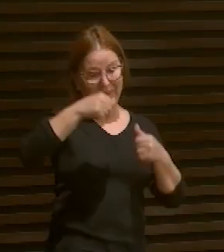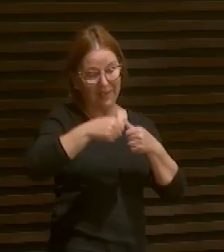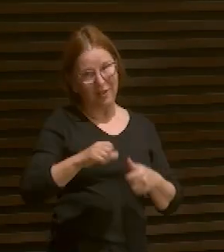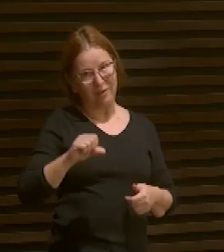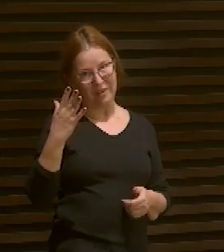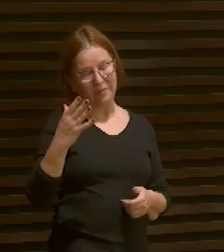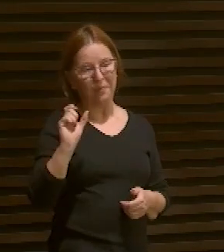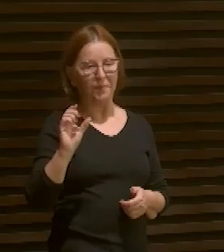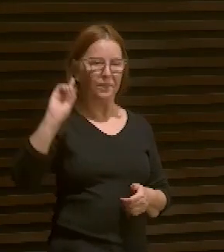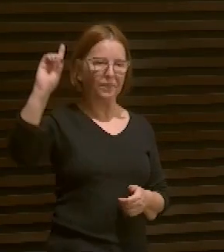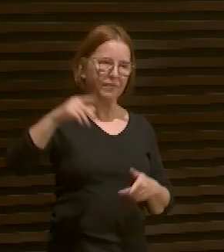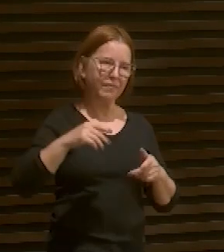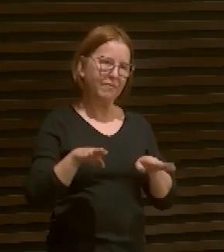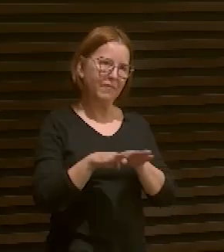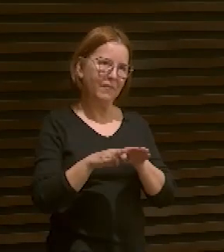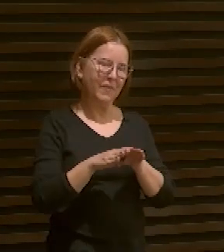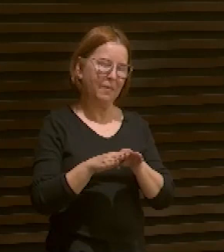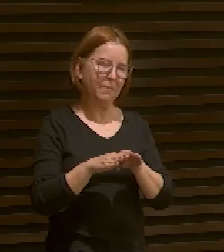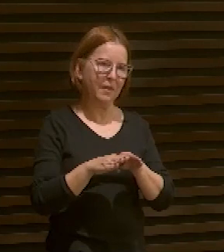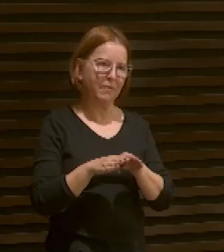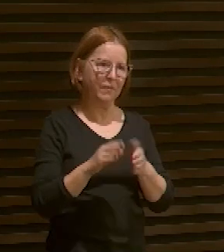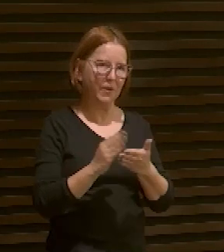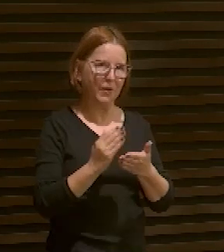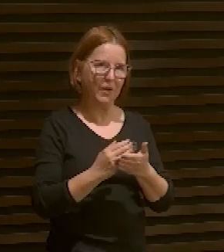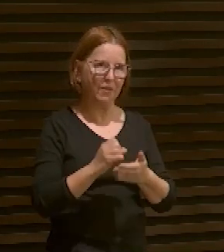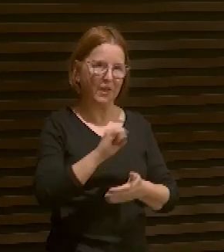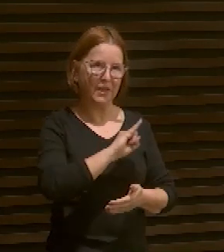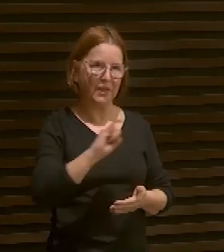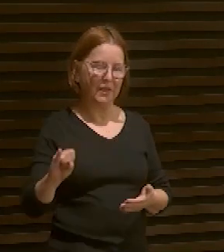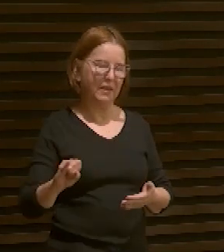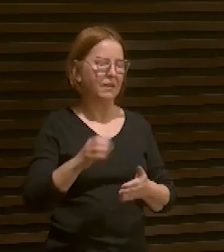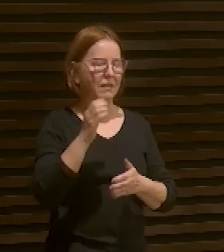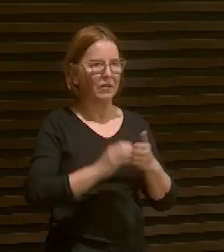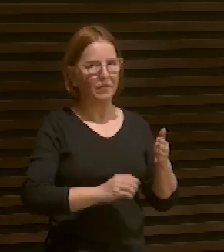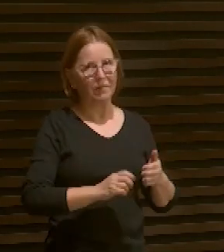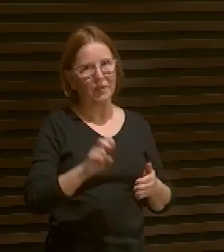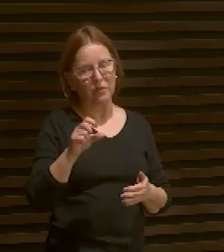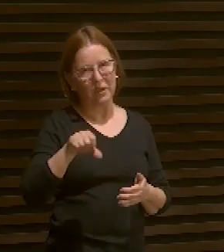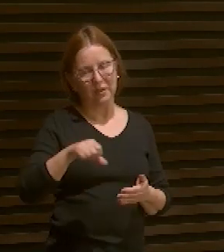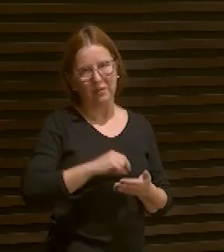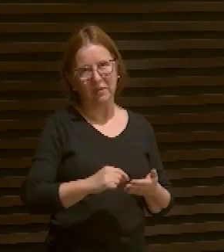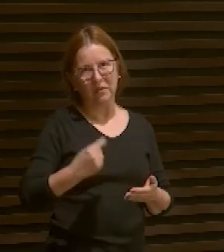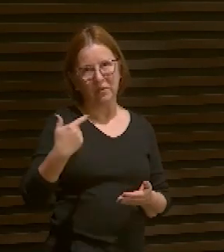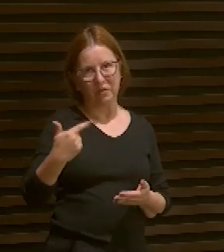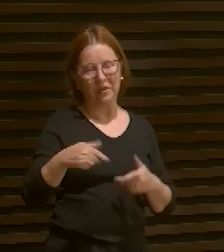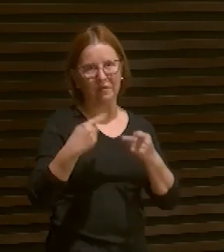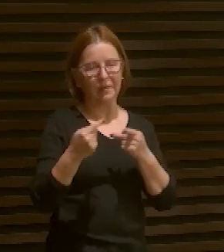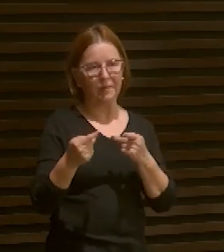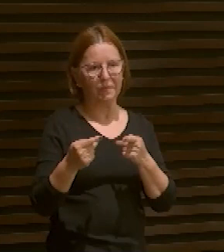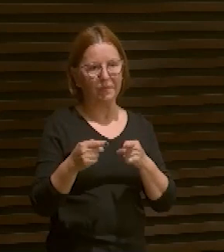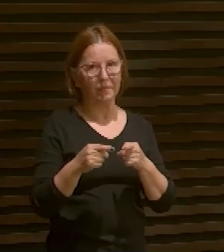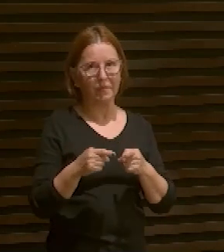Deus também, no livro do profeta Isaías, capítulo 59, verso 2, diz assim,